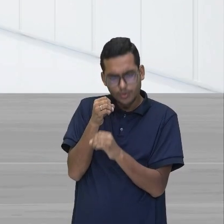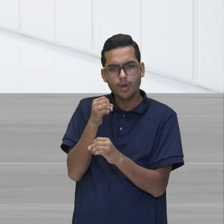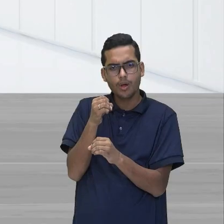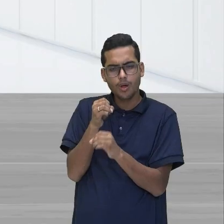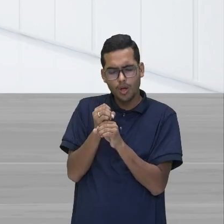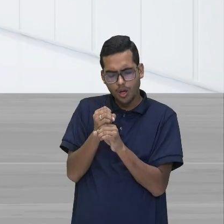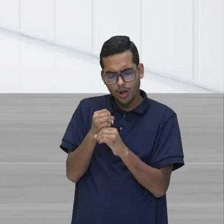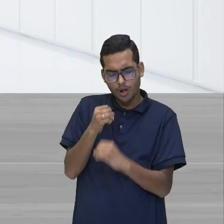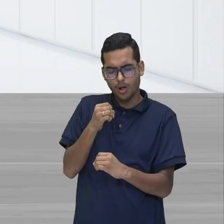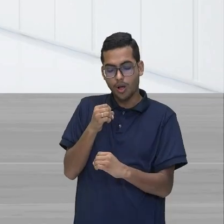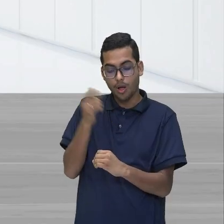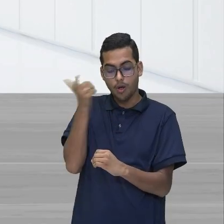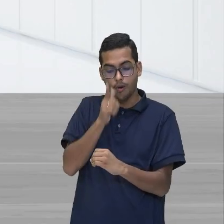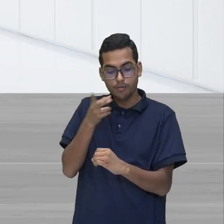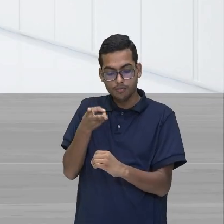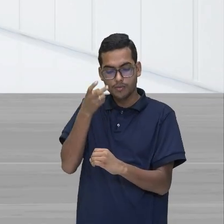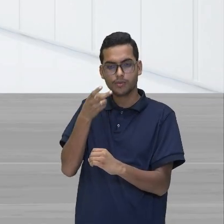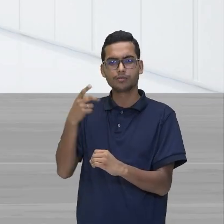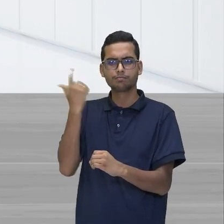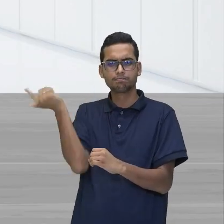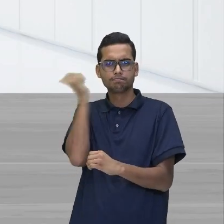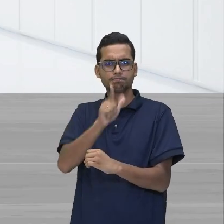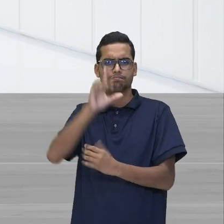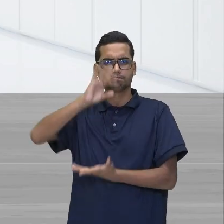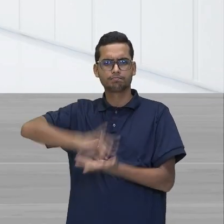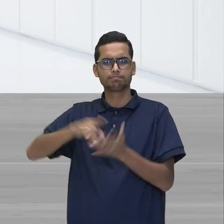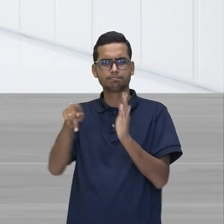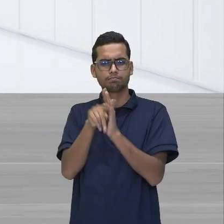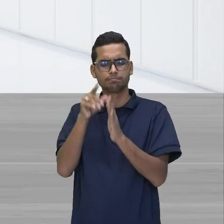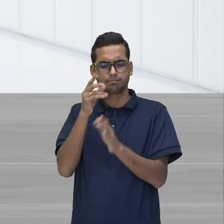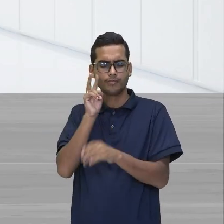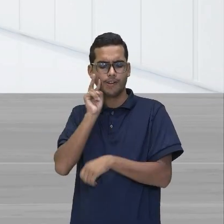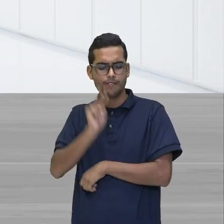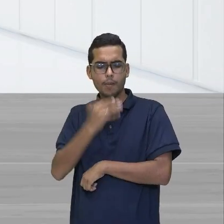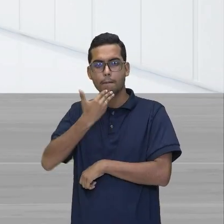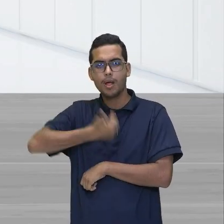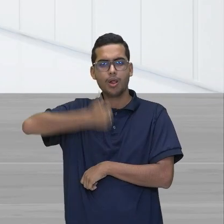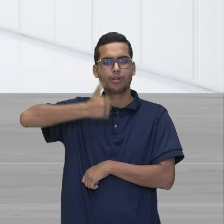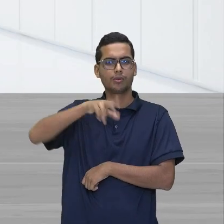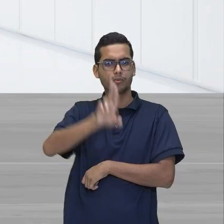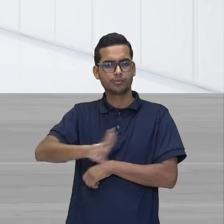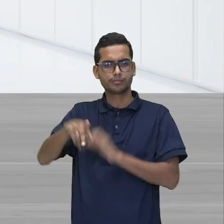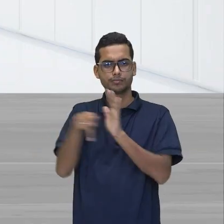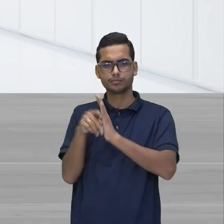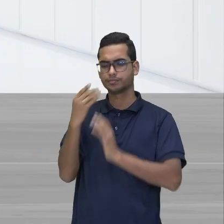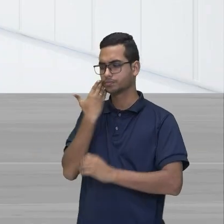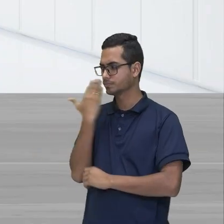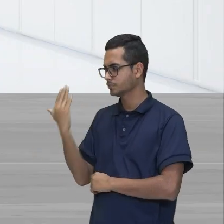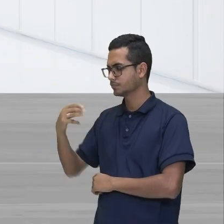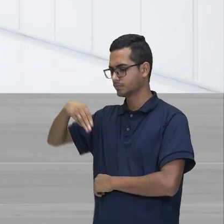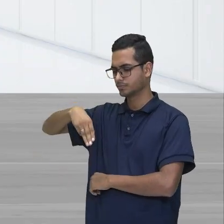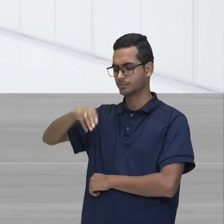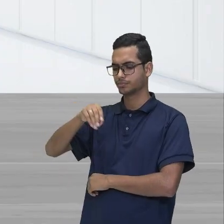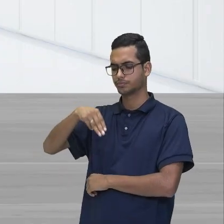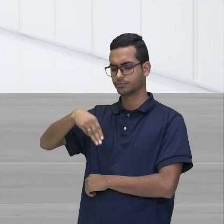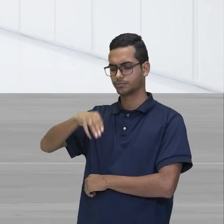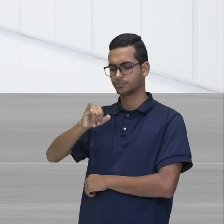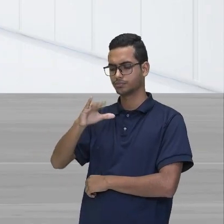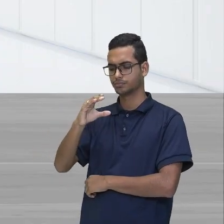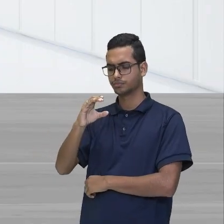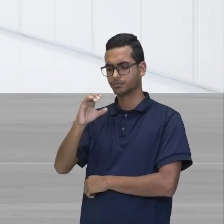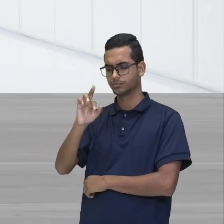né, o nosso poder de visualização. Então, aqui eu tenho um microscópio em que você